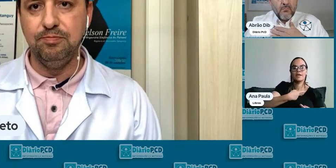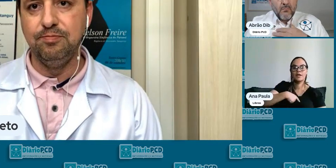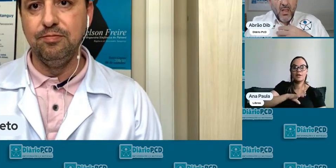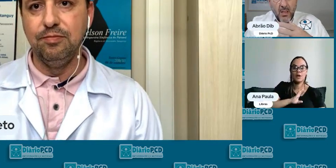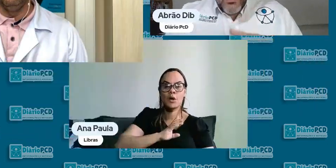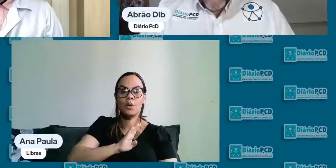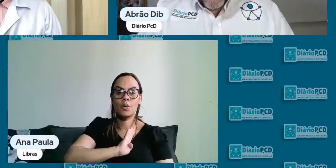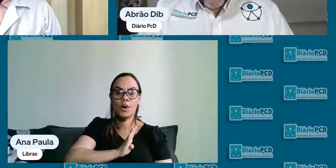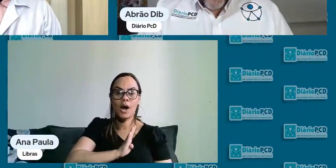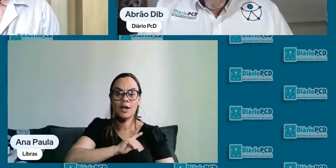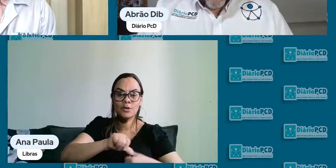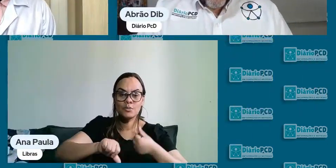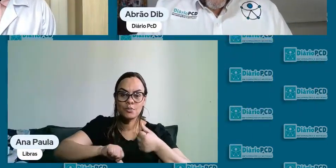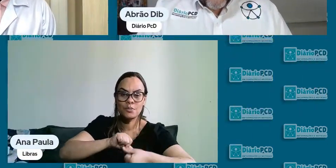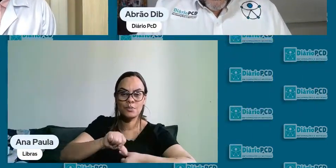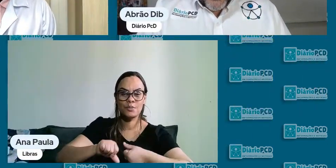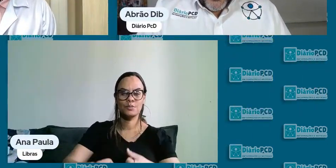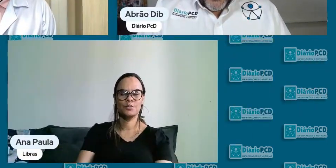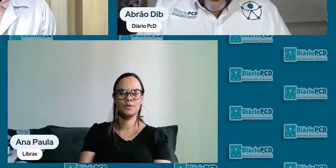cardíaco. Doutor,